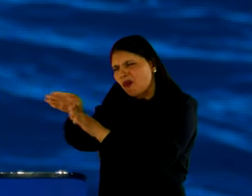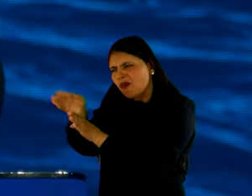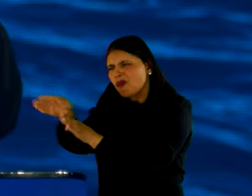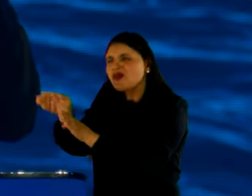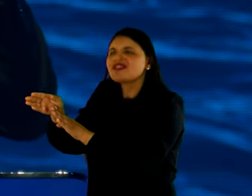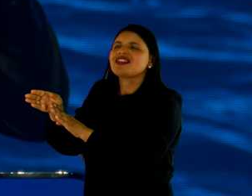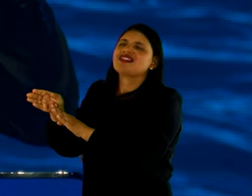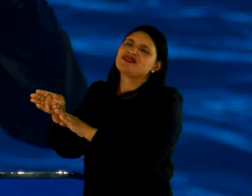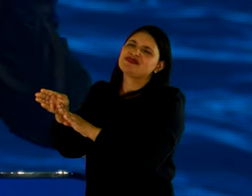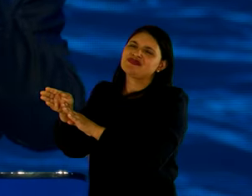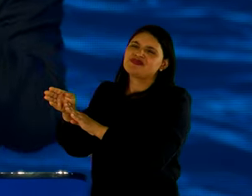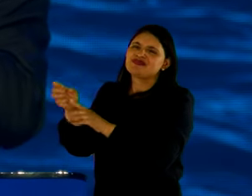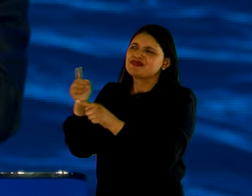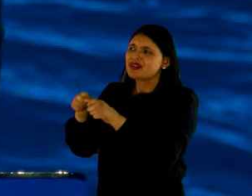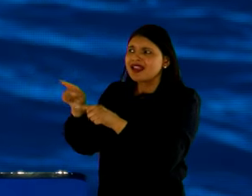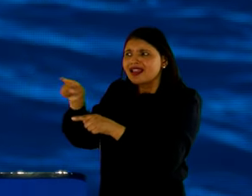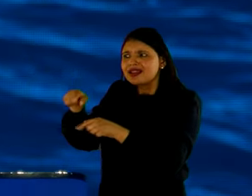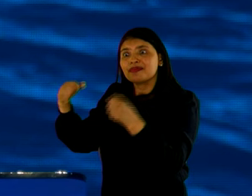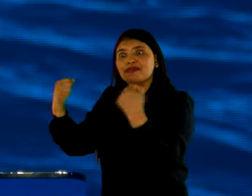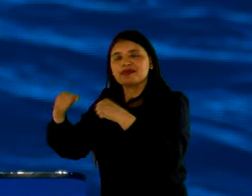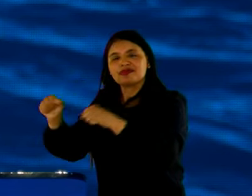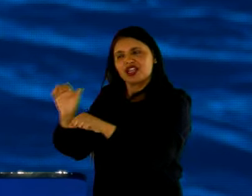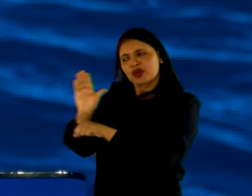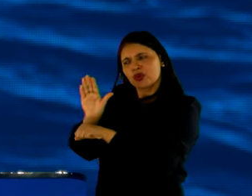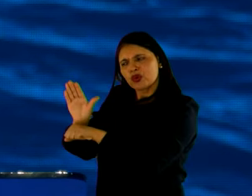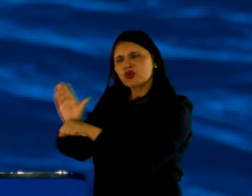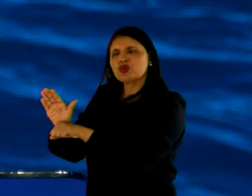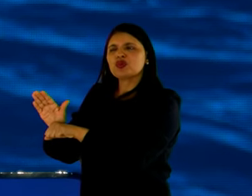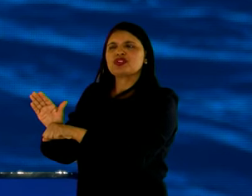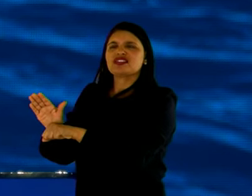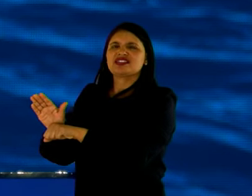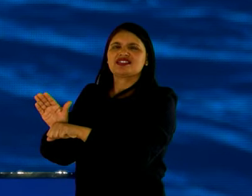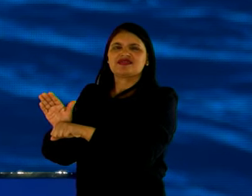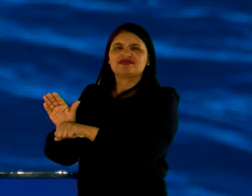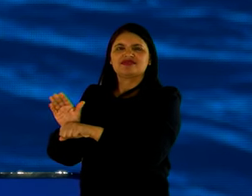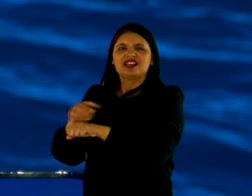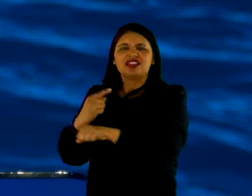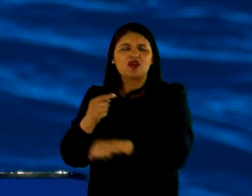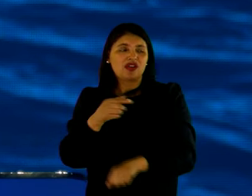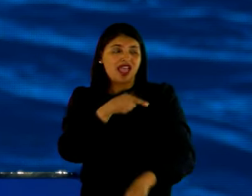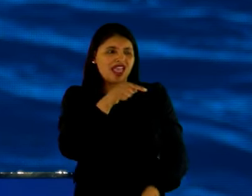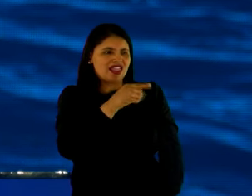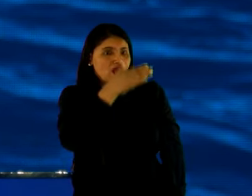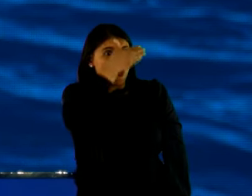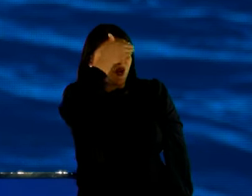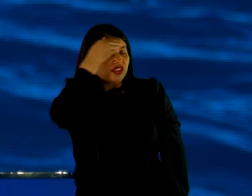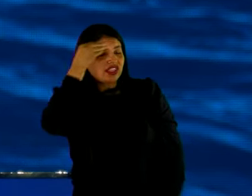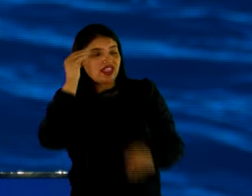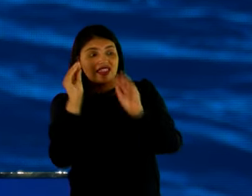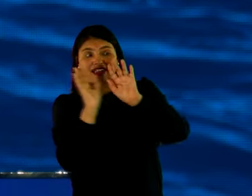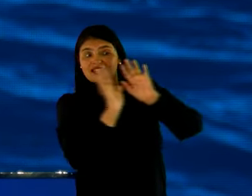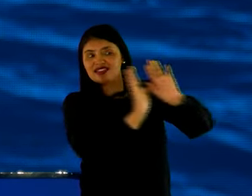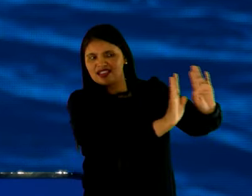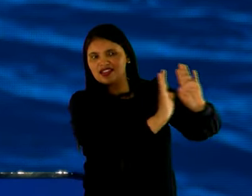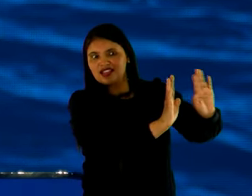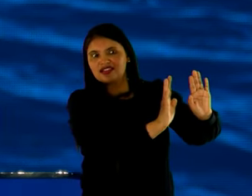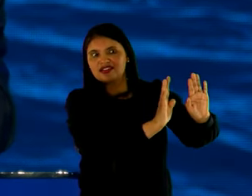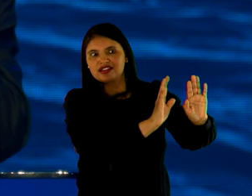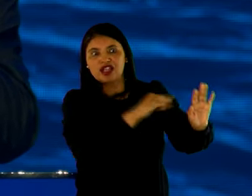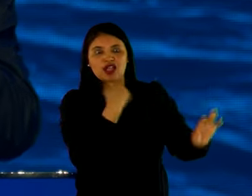pessoas estão carentes, necessitadas. Não vamos ser um Jonas que foge dos problemas, mas vamos